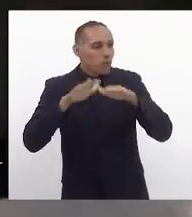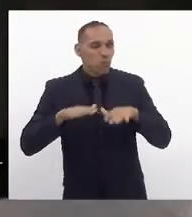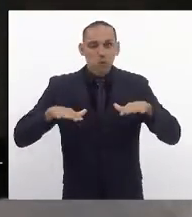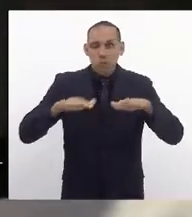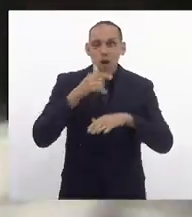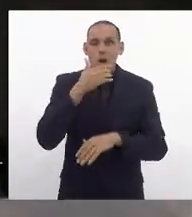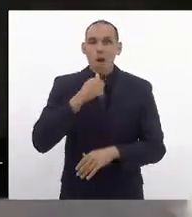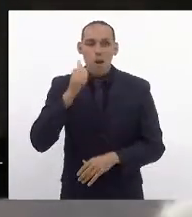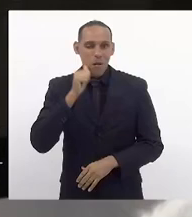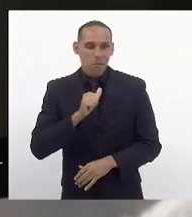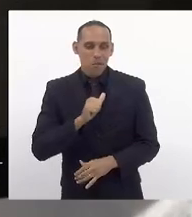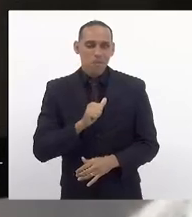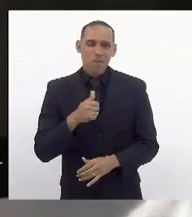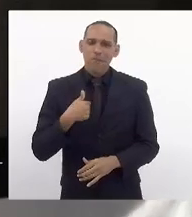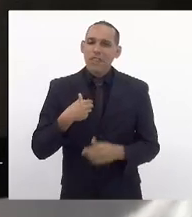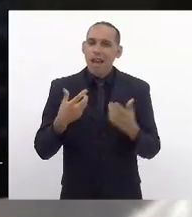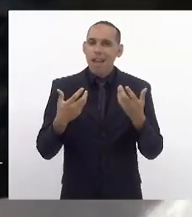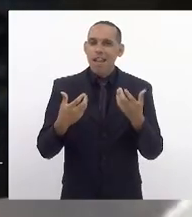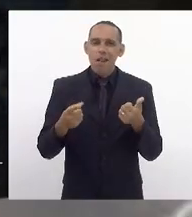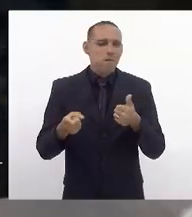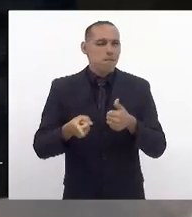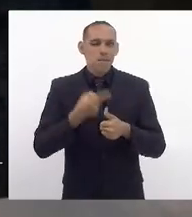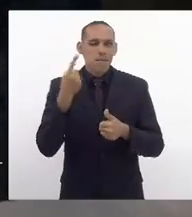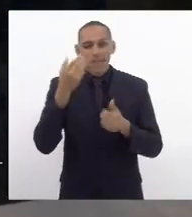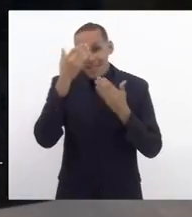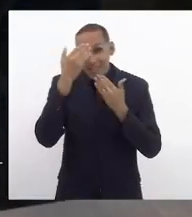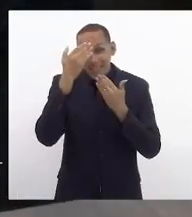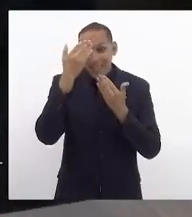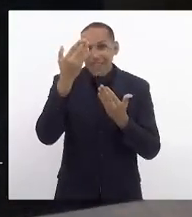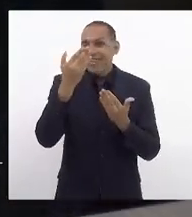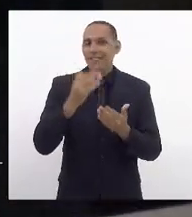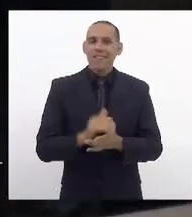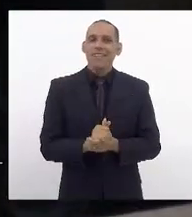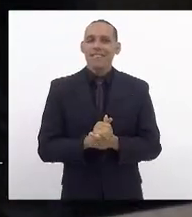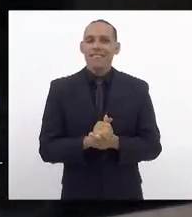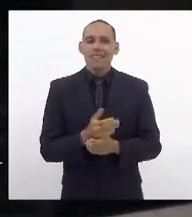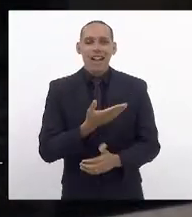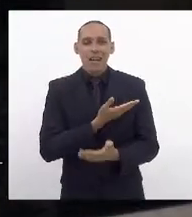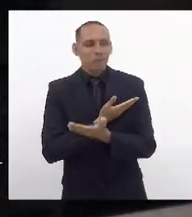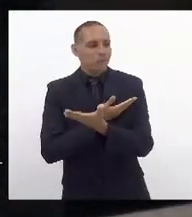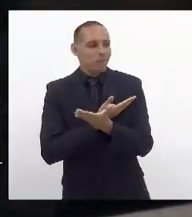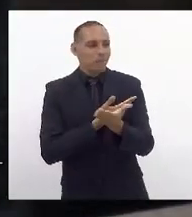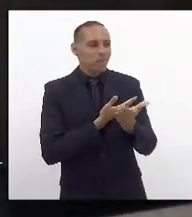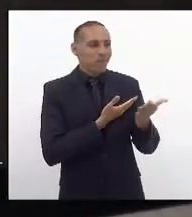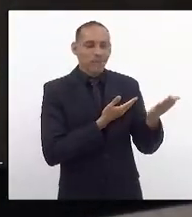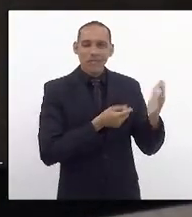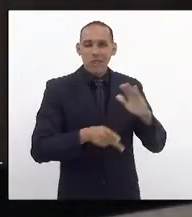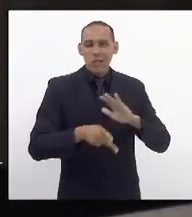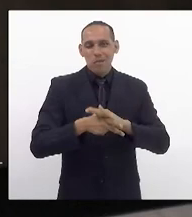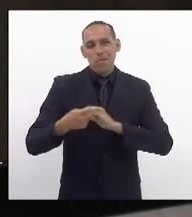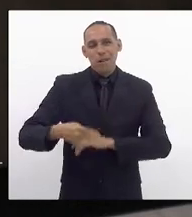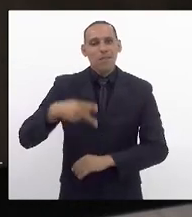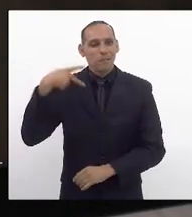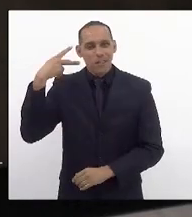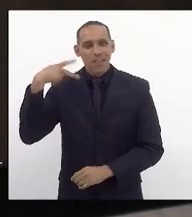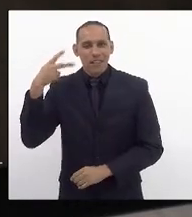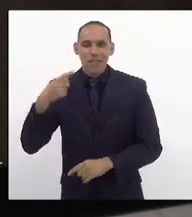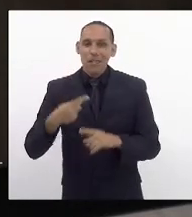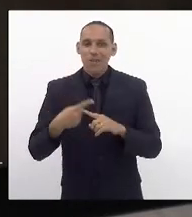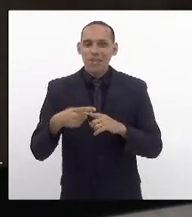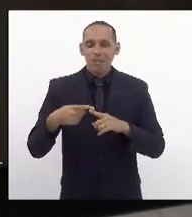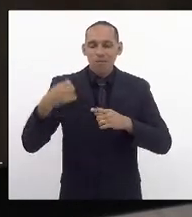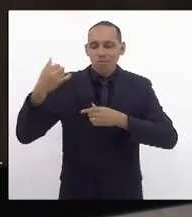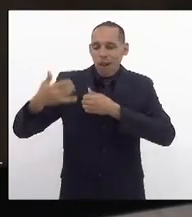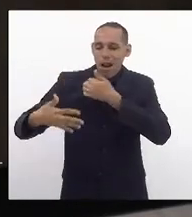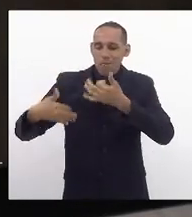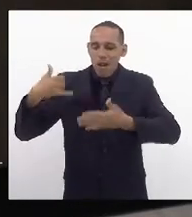e todos. Eu quero, em primeiro lugar, agradecer aos meus companheiros de parlamento pelas palavras generosas